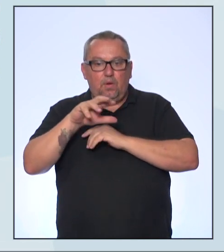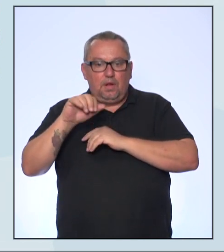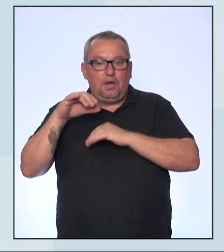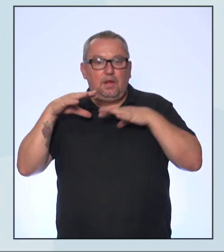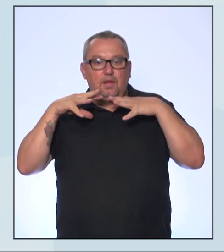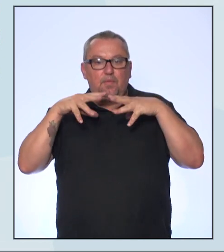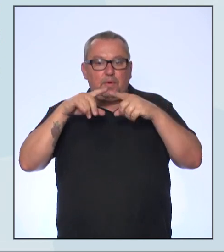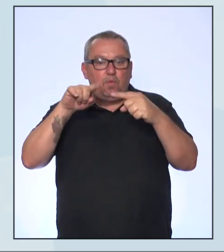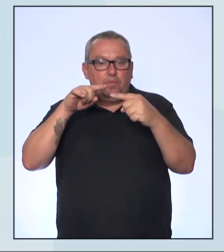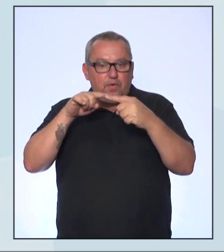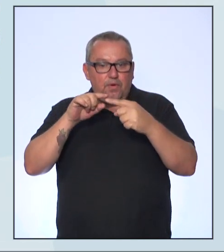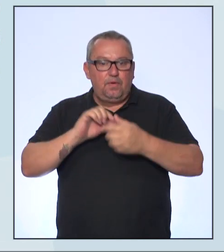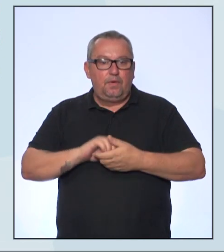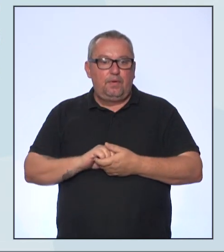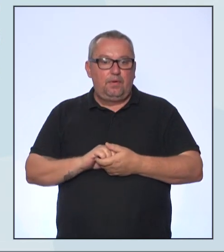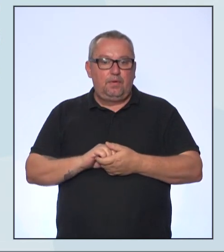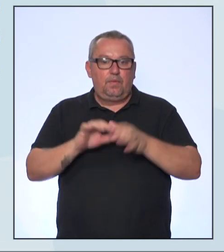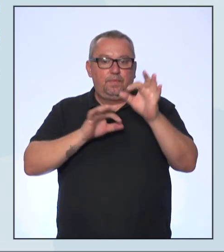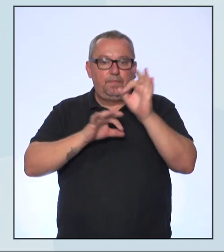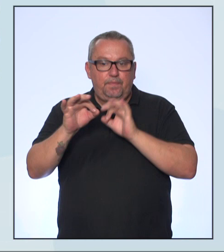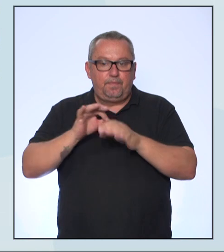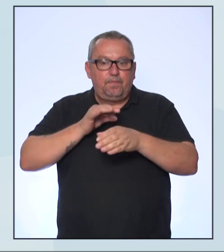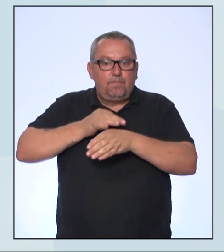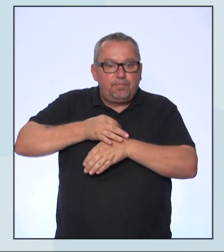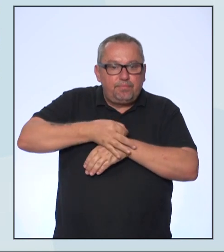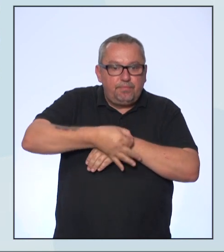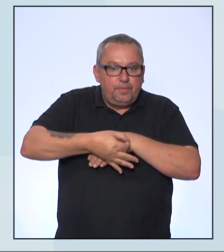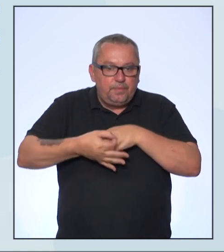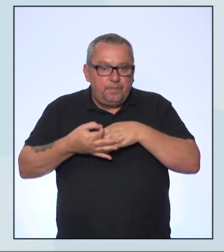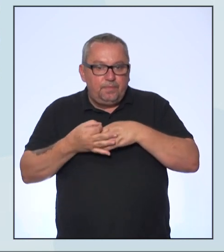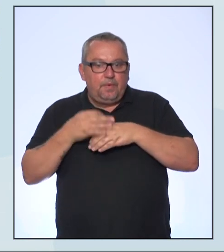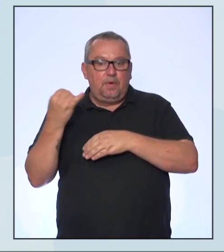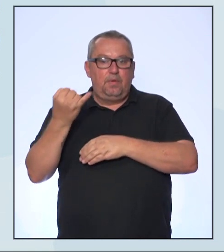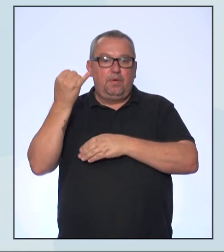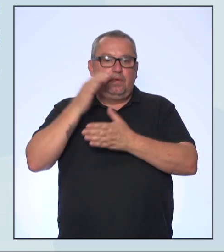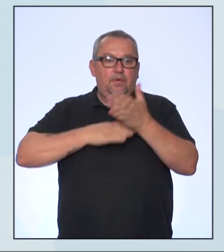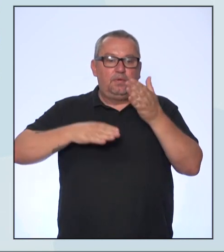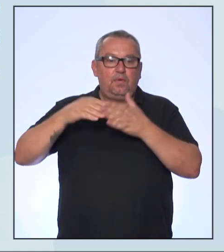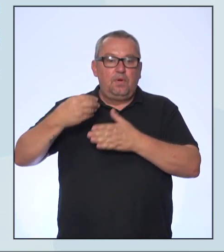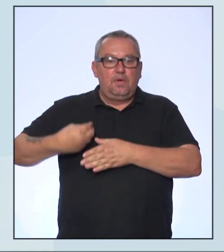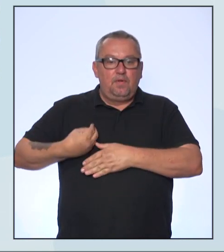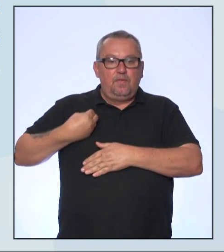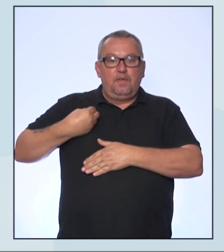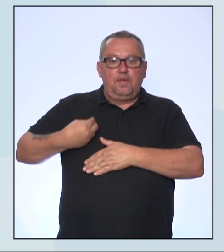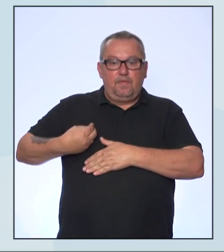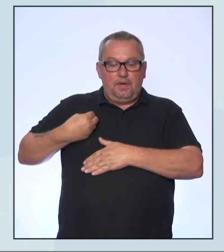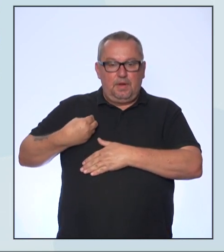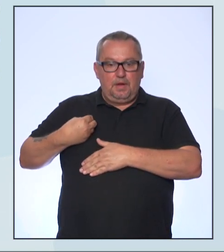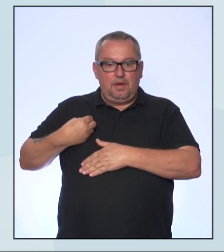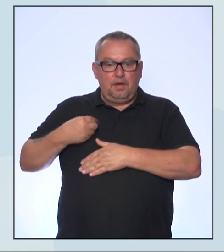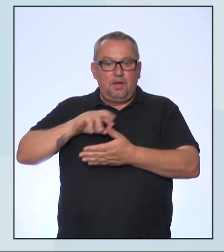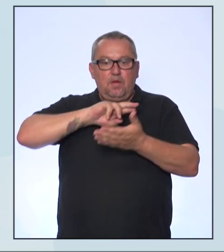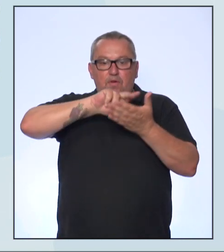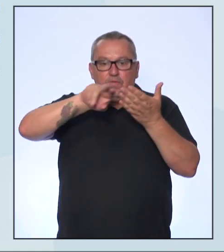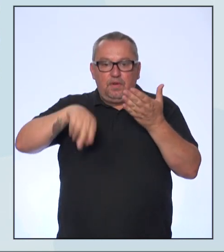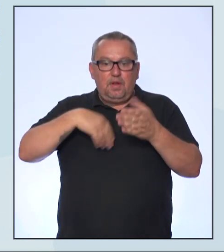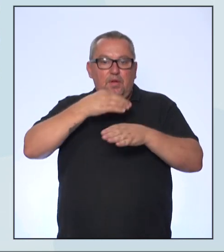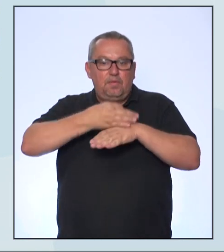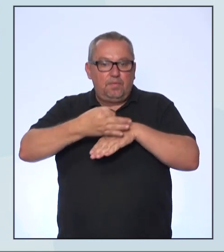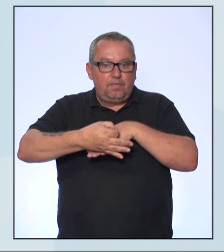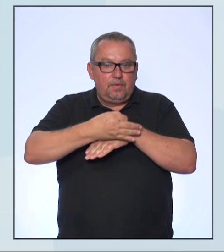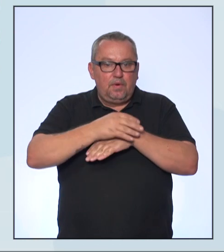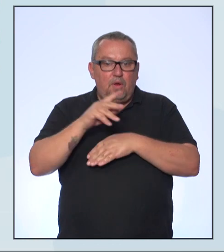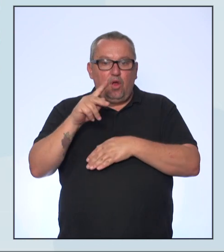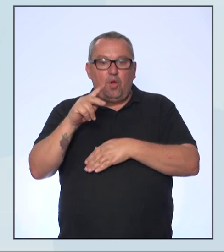funções? A organização celular como característica fundamental de todas as formas vivas, né? Tipos